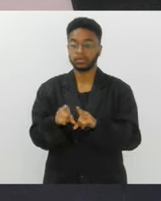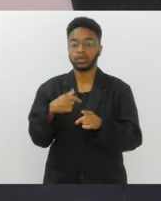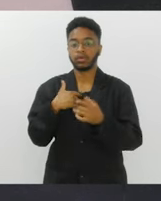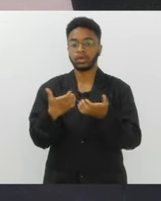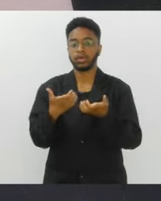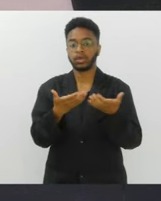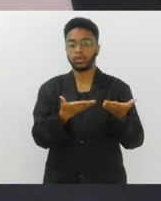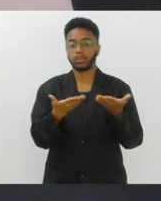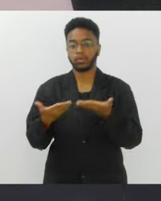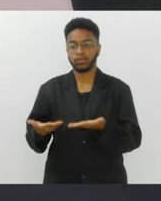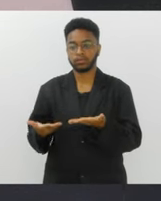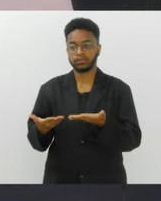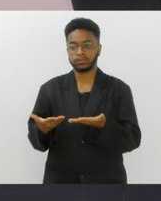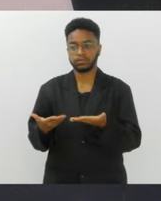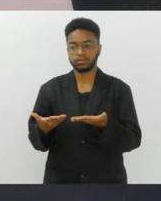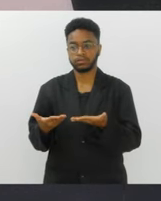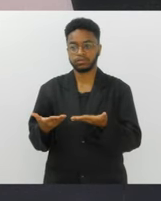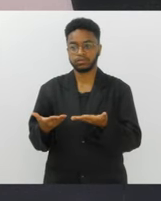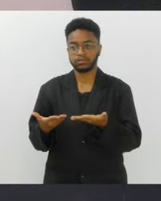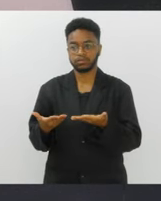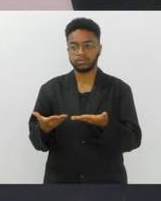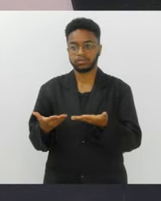convidar a